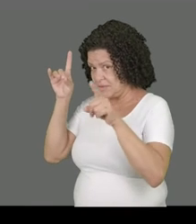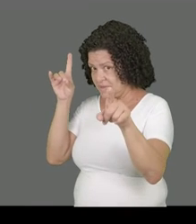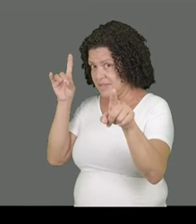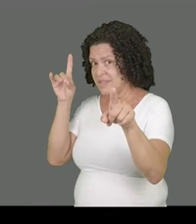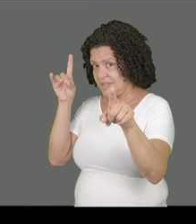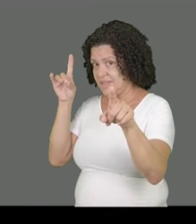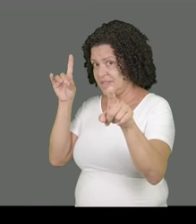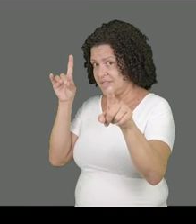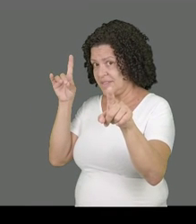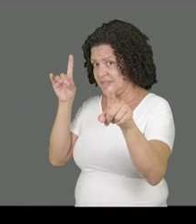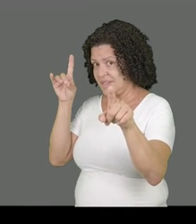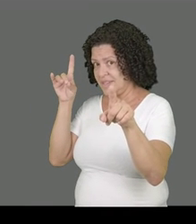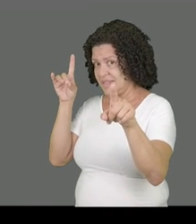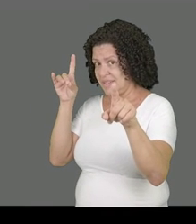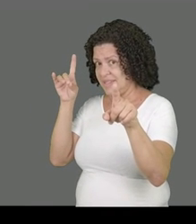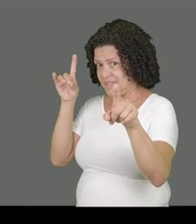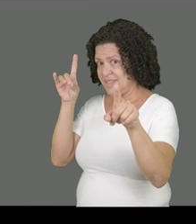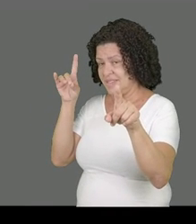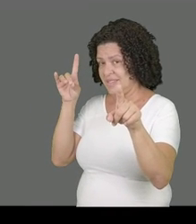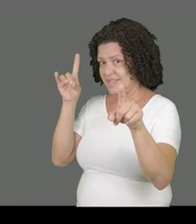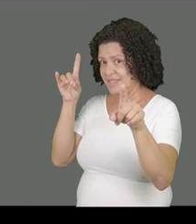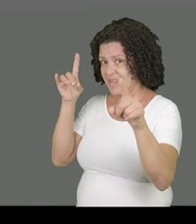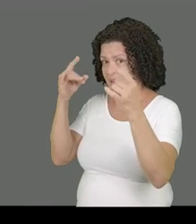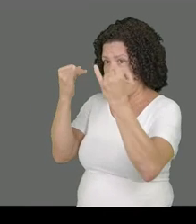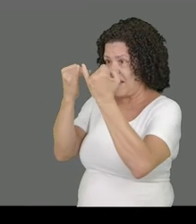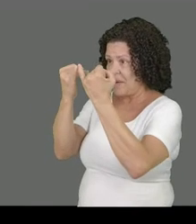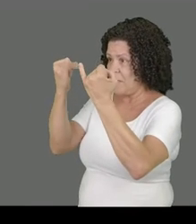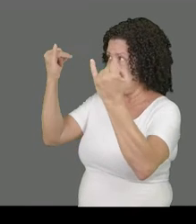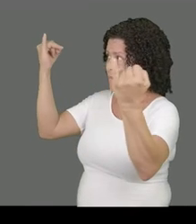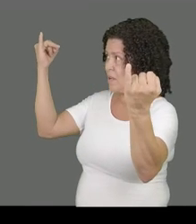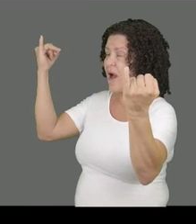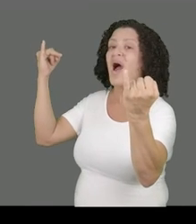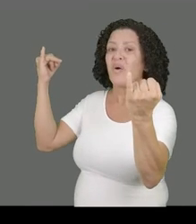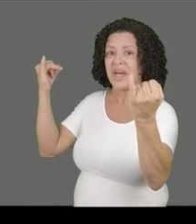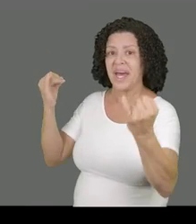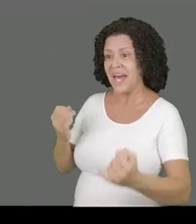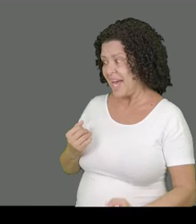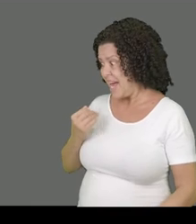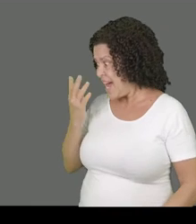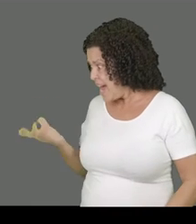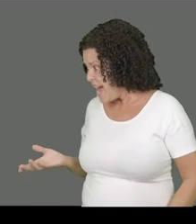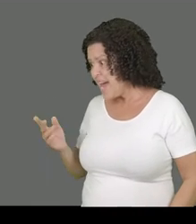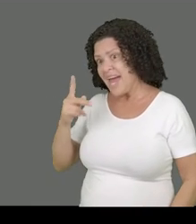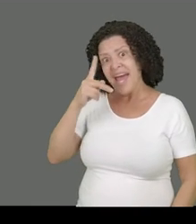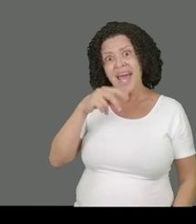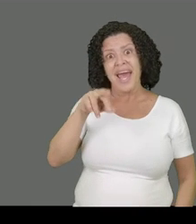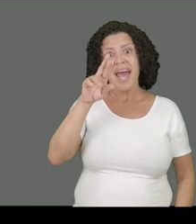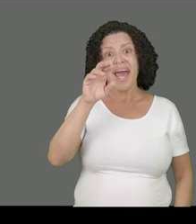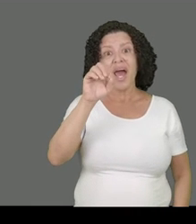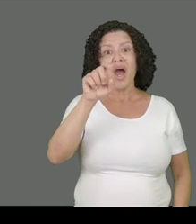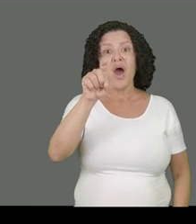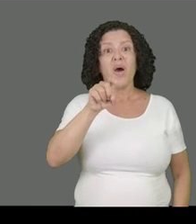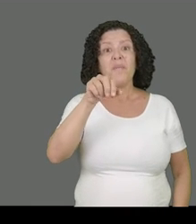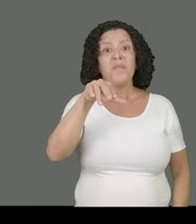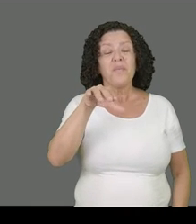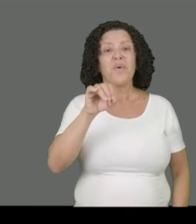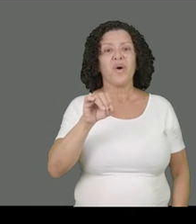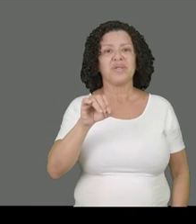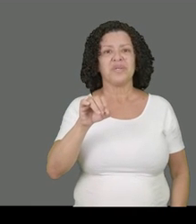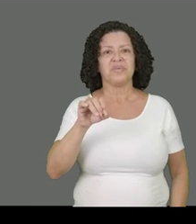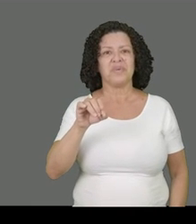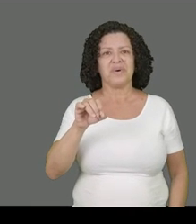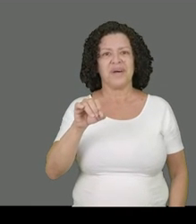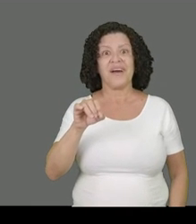Deus e você, a ponte é o próximo, o nosso próximo.